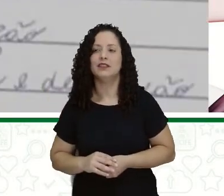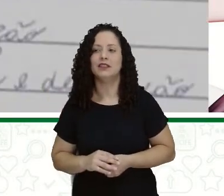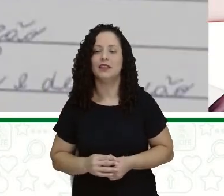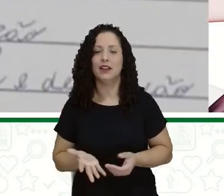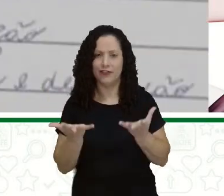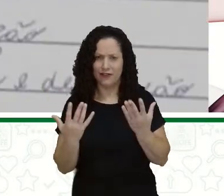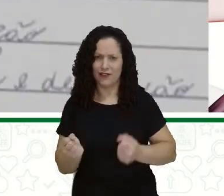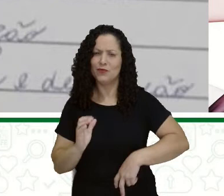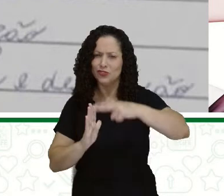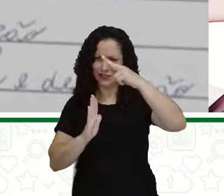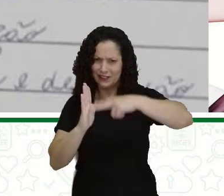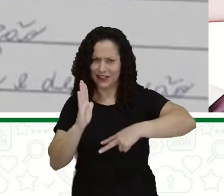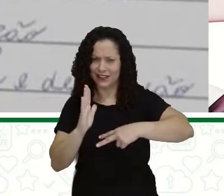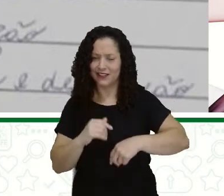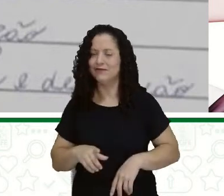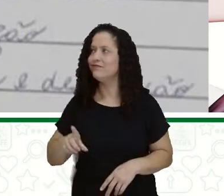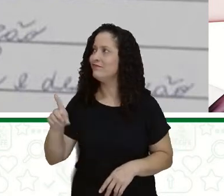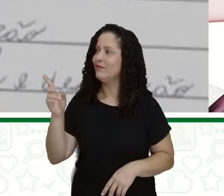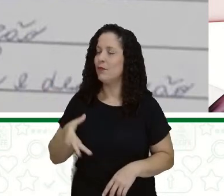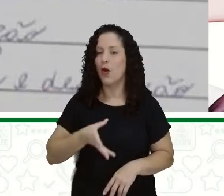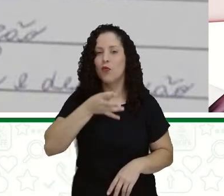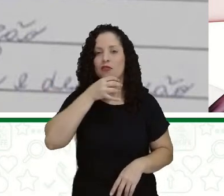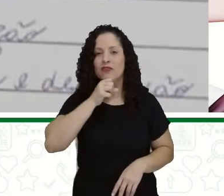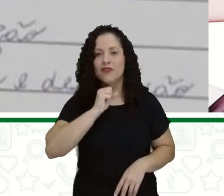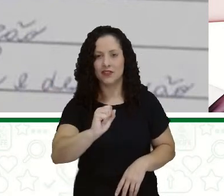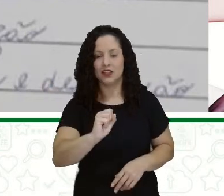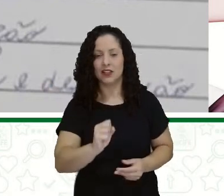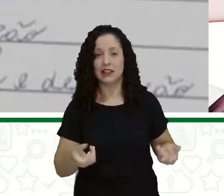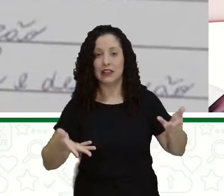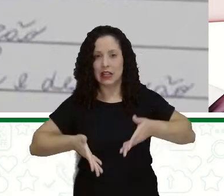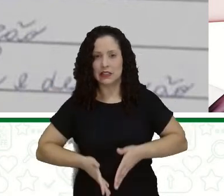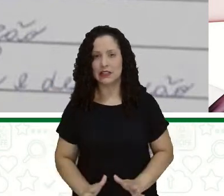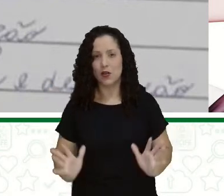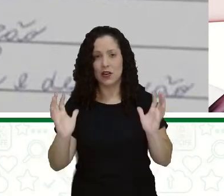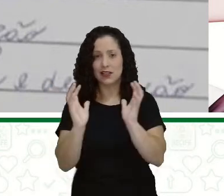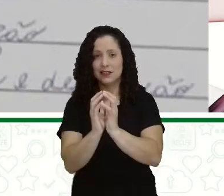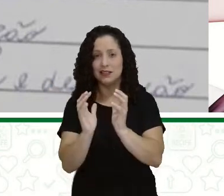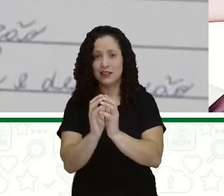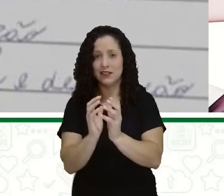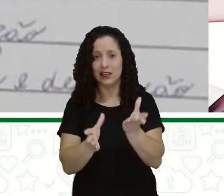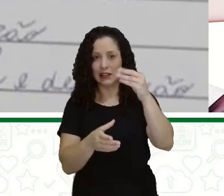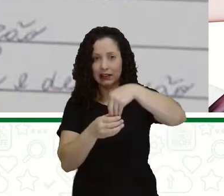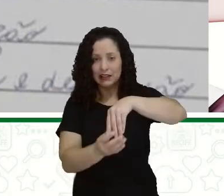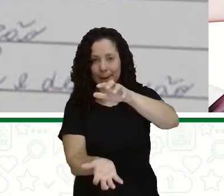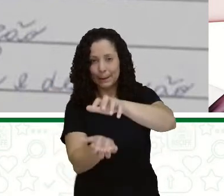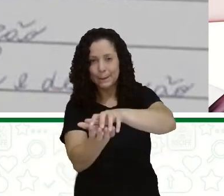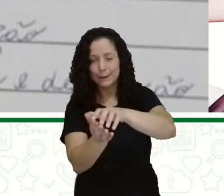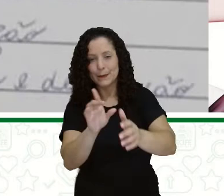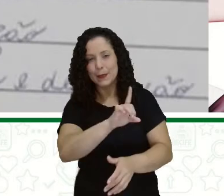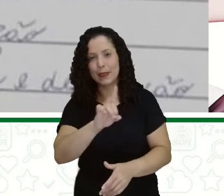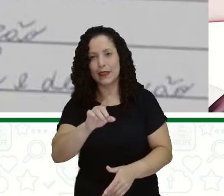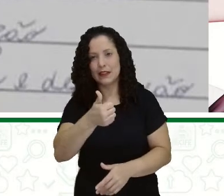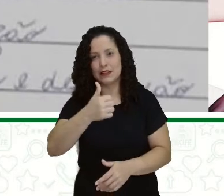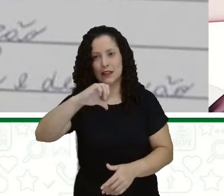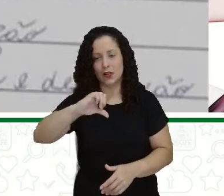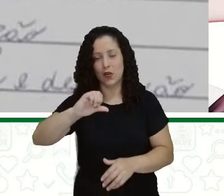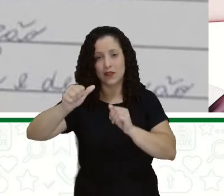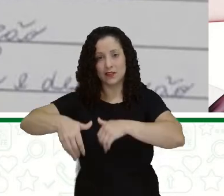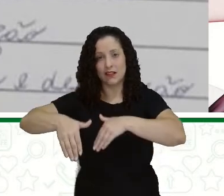Vamos ler? Paulo Freire. Nasceu no Recife, no estado de Pernambuco, 19 de setembro